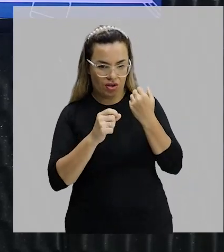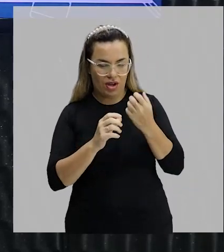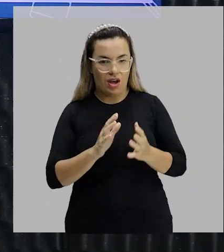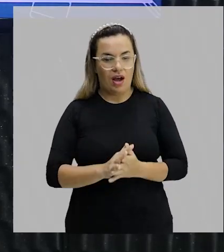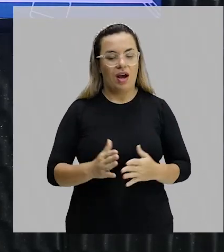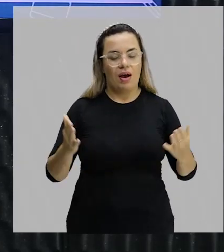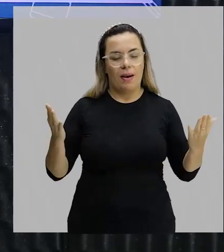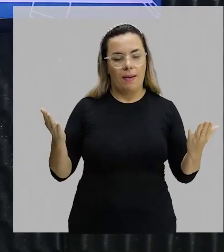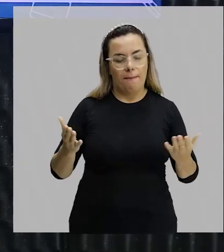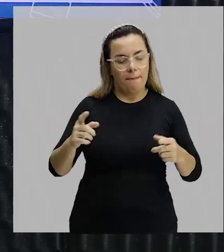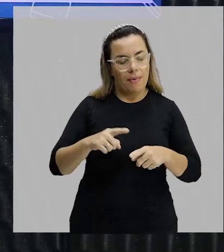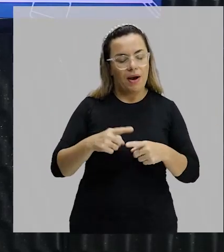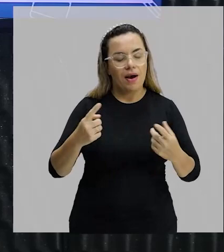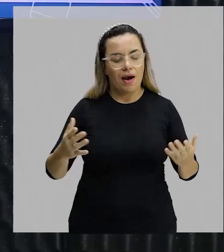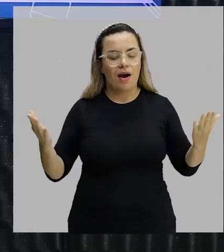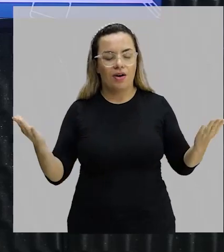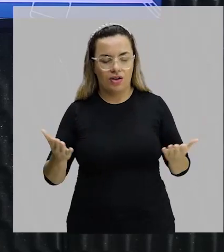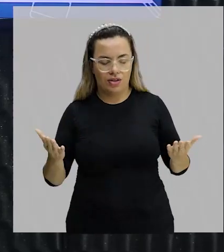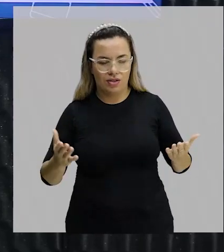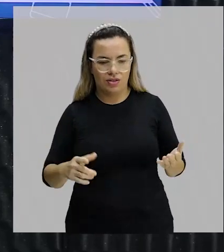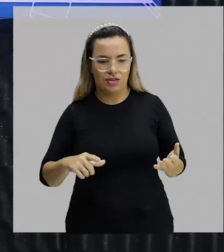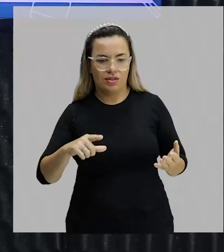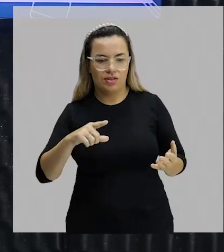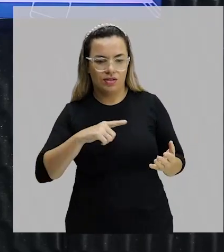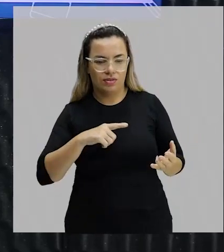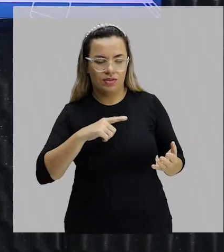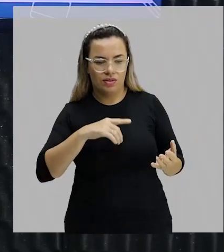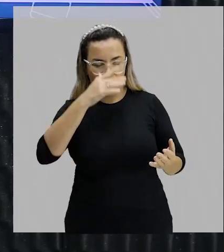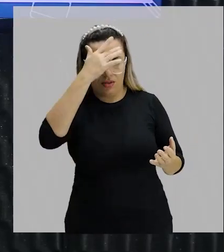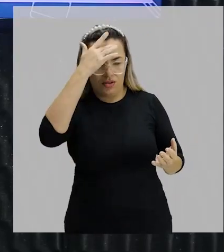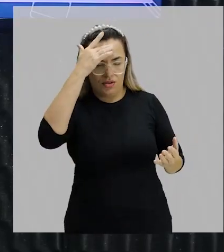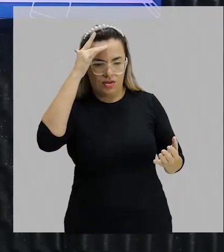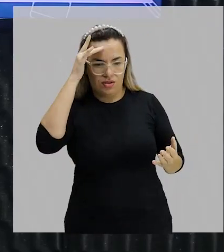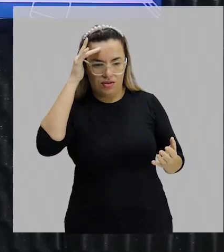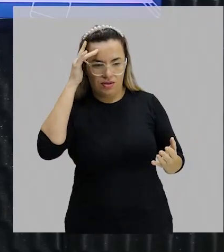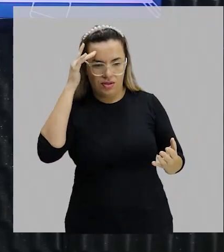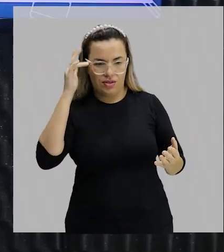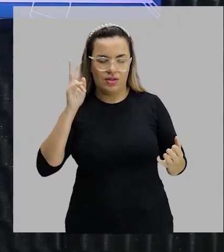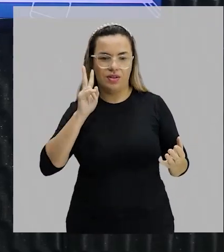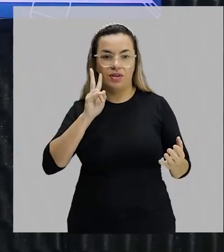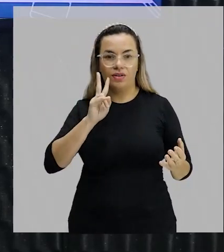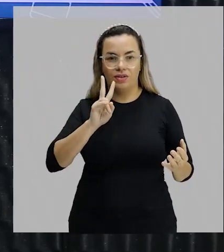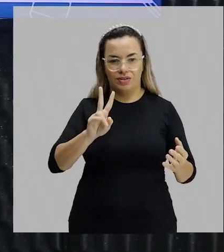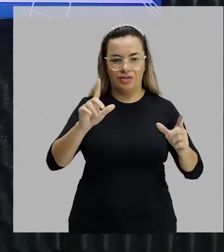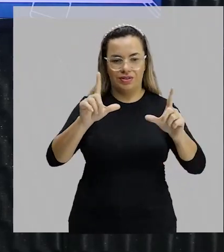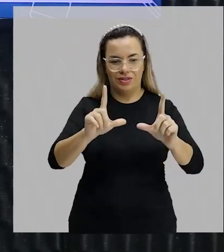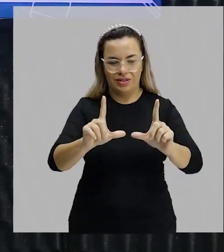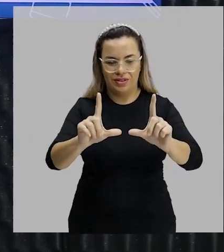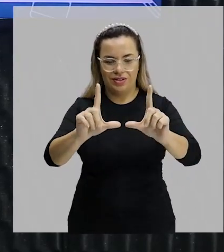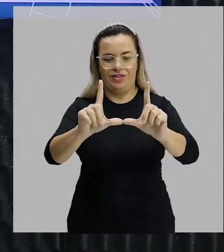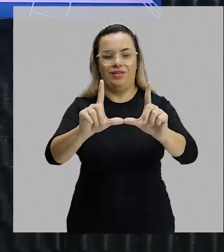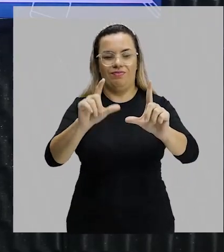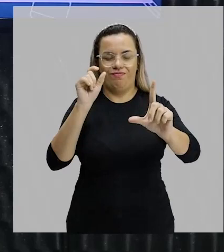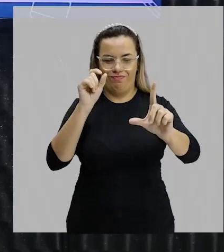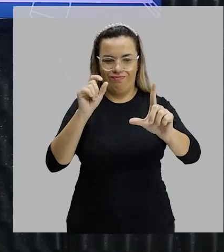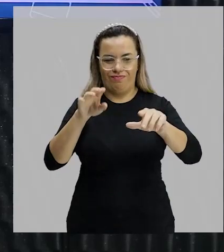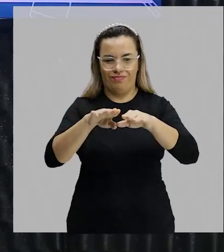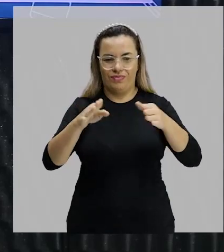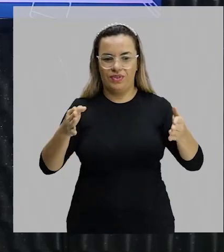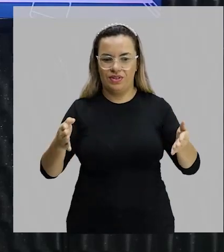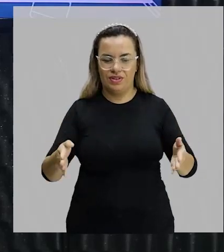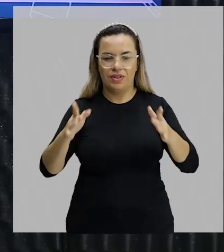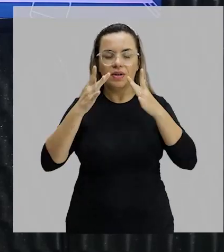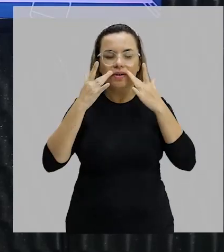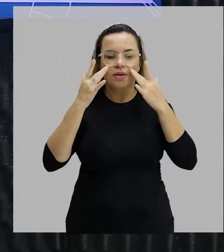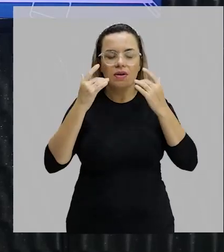ao vivo é maravilhoso. A experiência online está sendo muito boa, é um novo rumo de trabalho, mas ainda, né, digamos